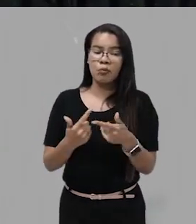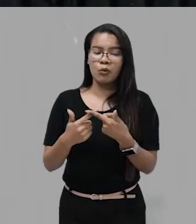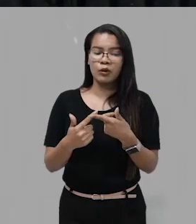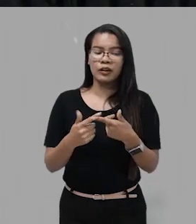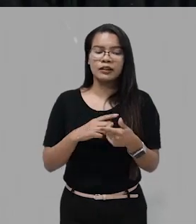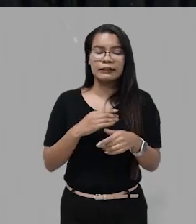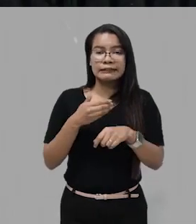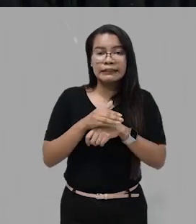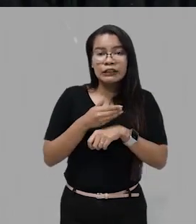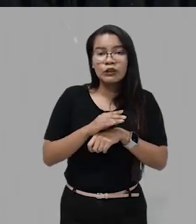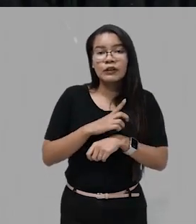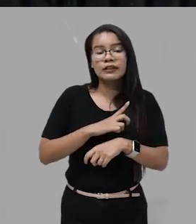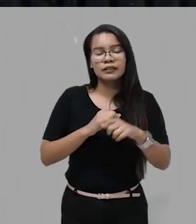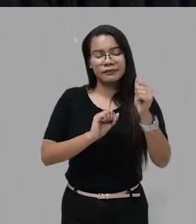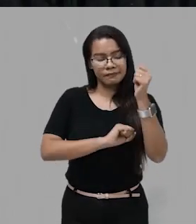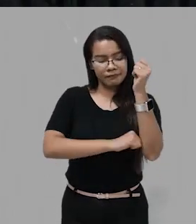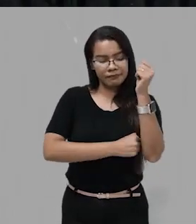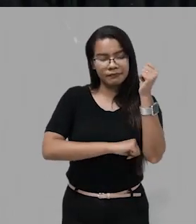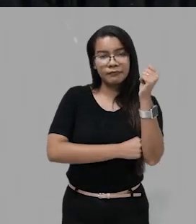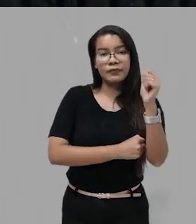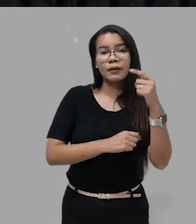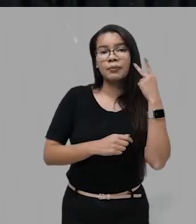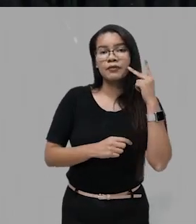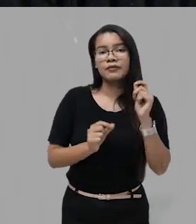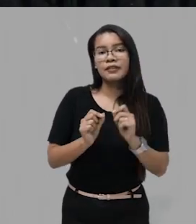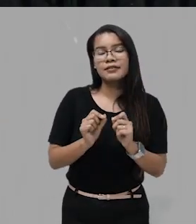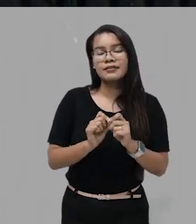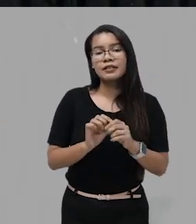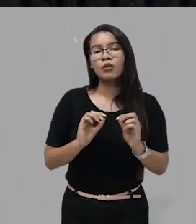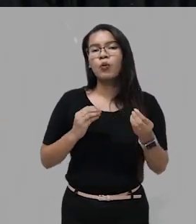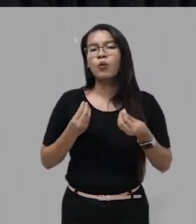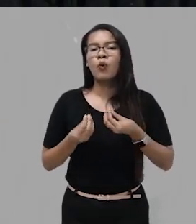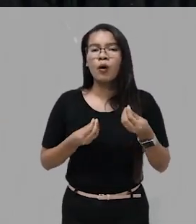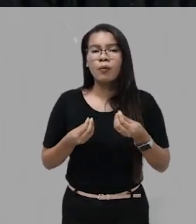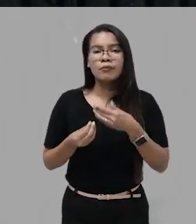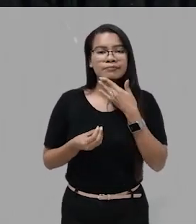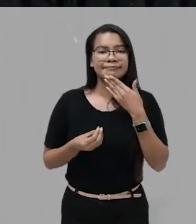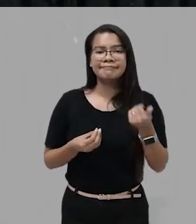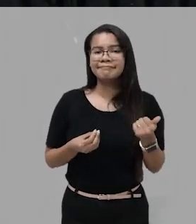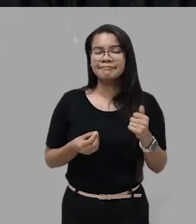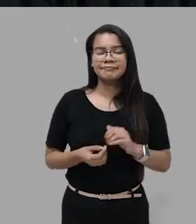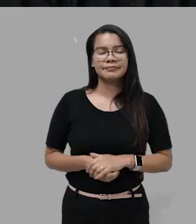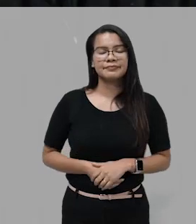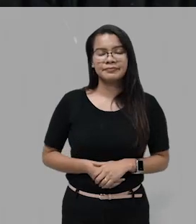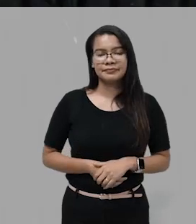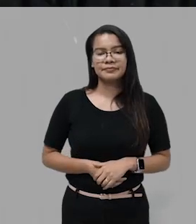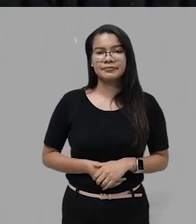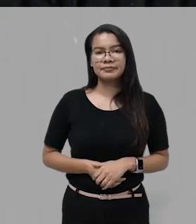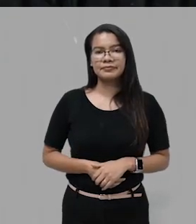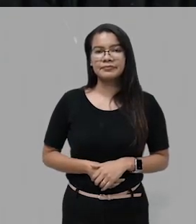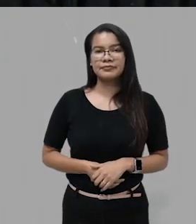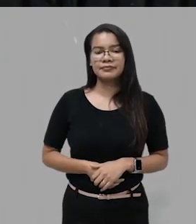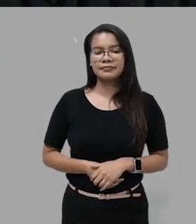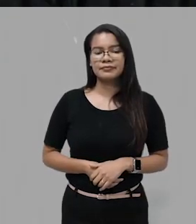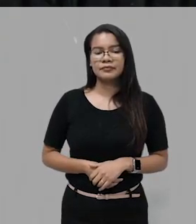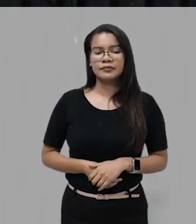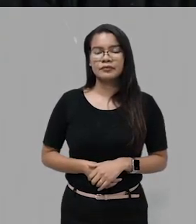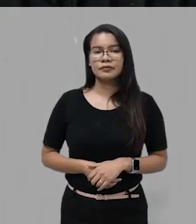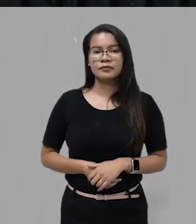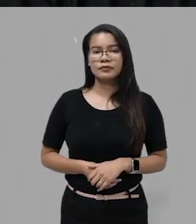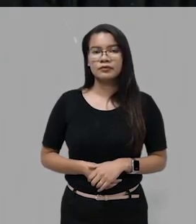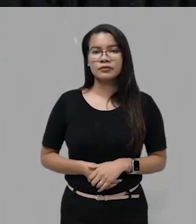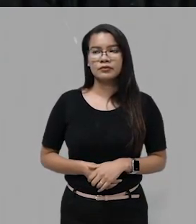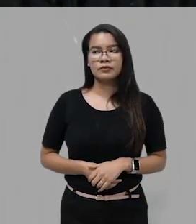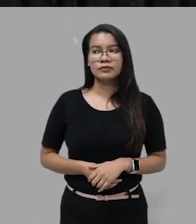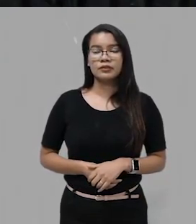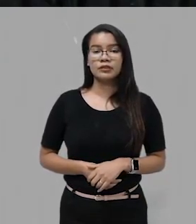ele tem a coordenação motora para aquilo. Para executar de quê? Da melhor forma possível. Para